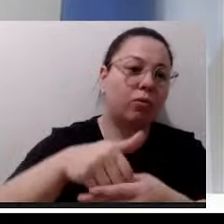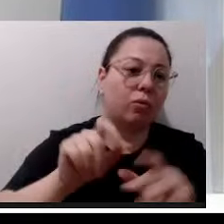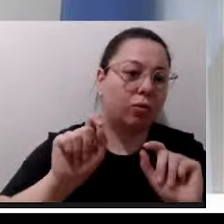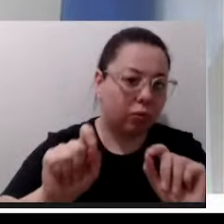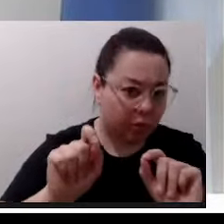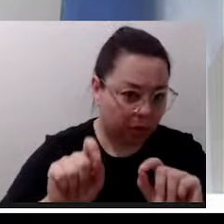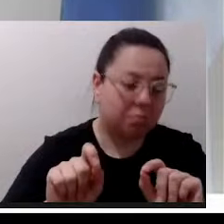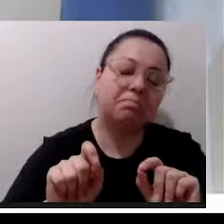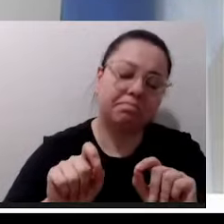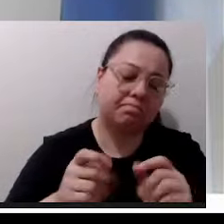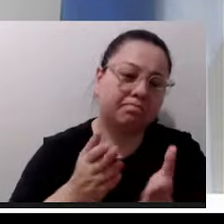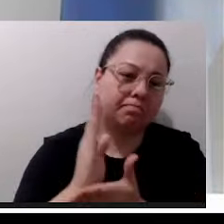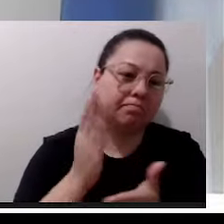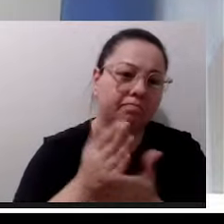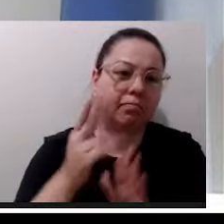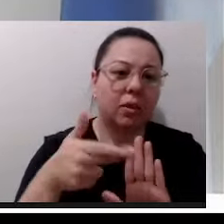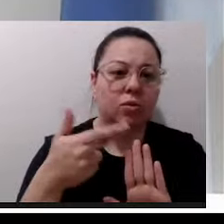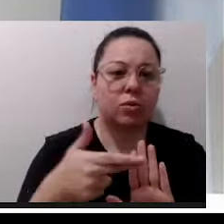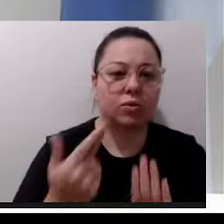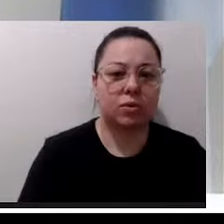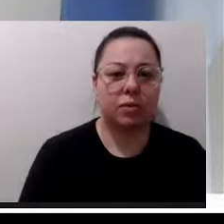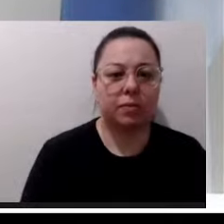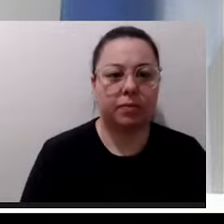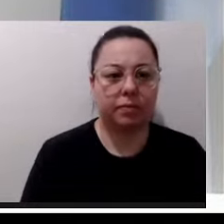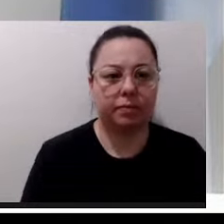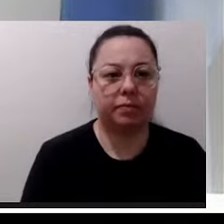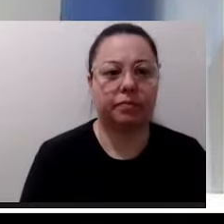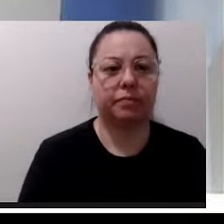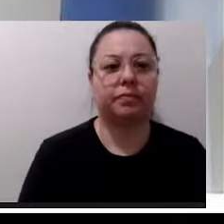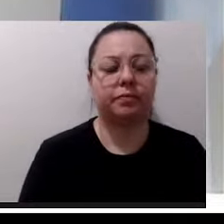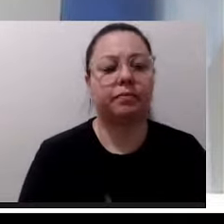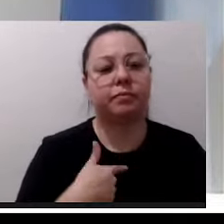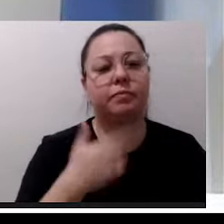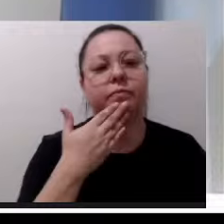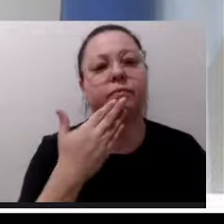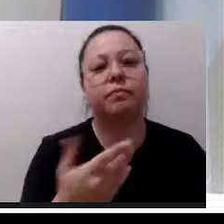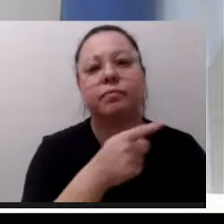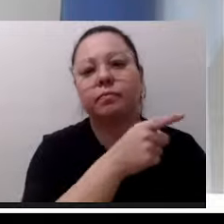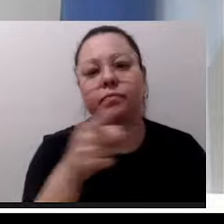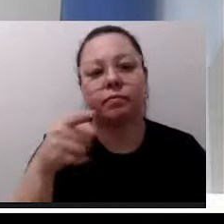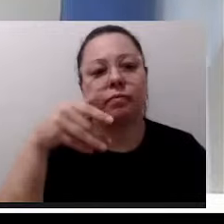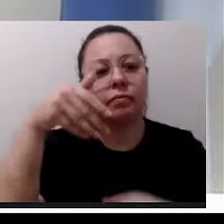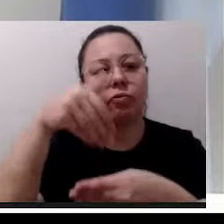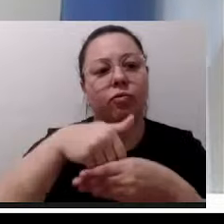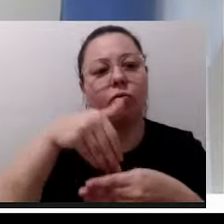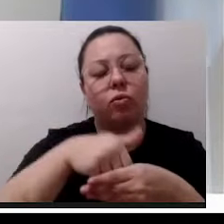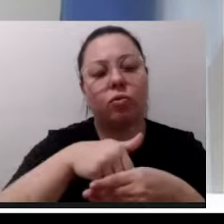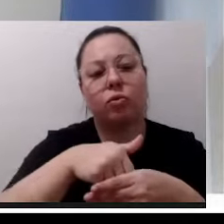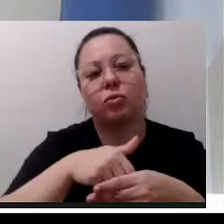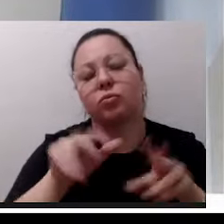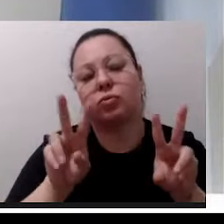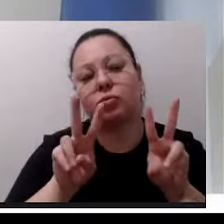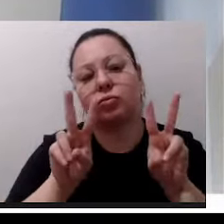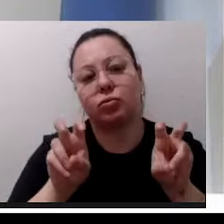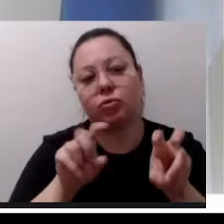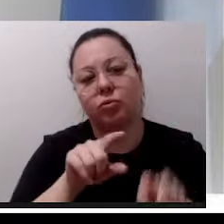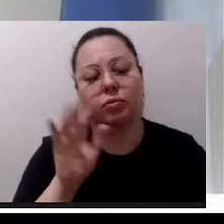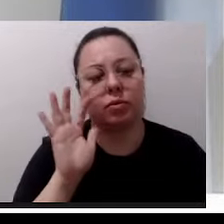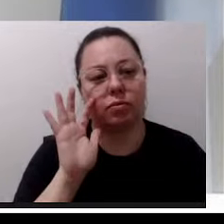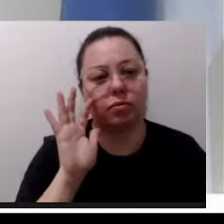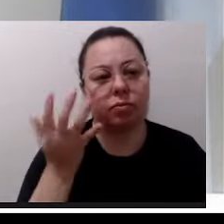da resolução. Eu peço o voto dos senhores sobre a decisão